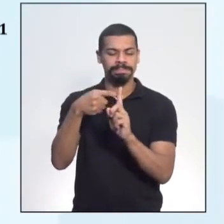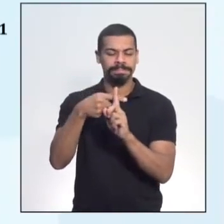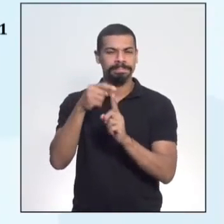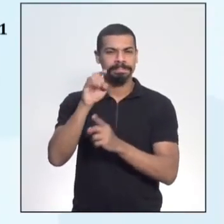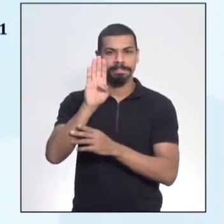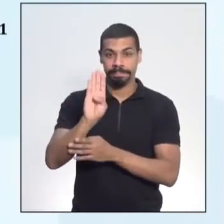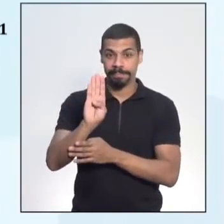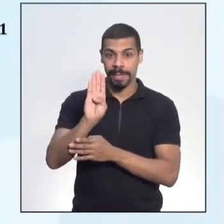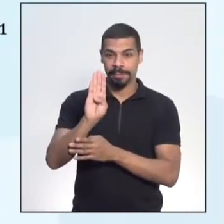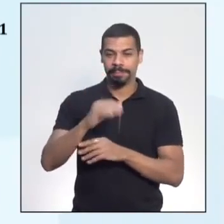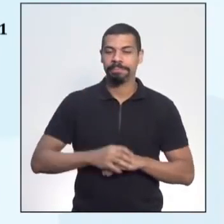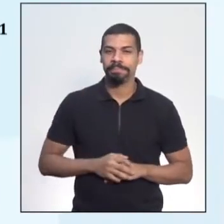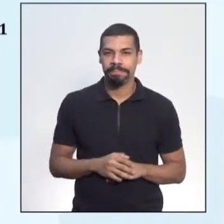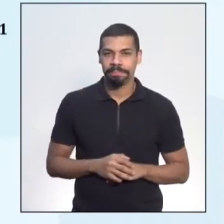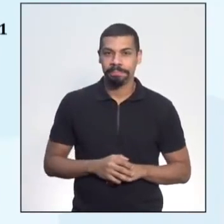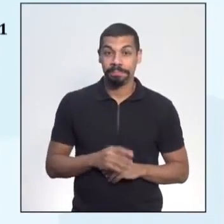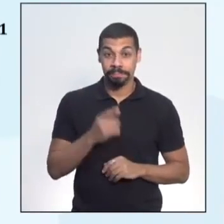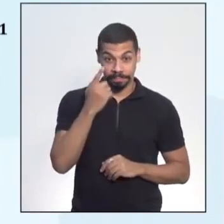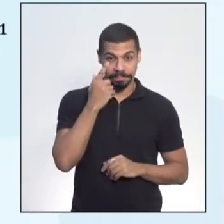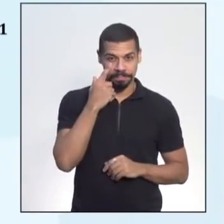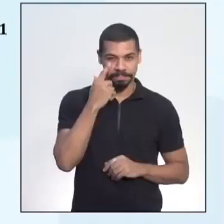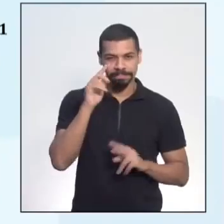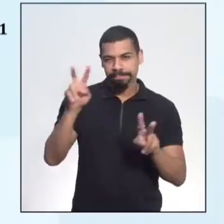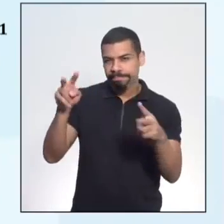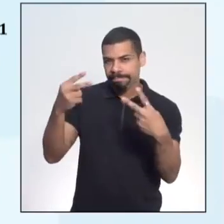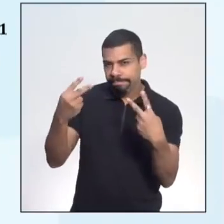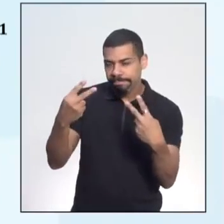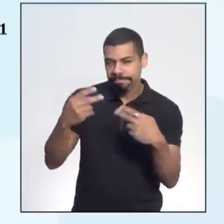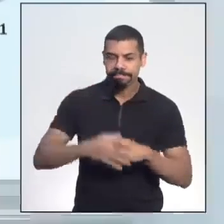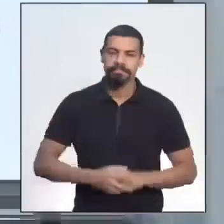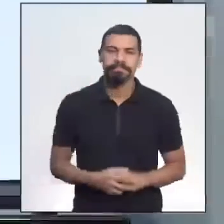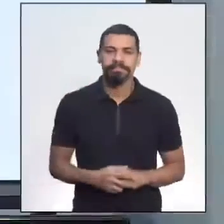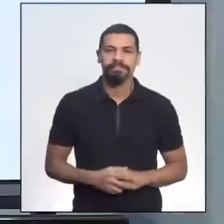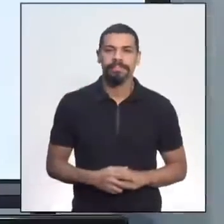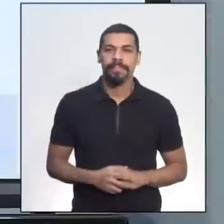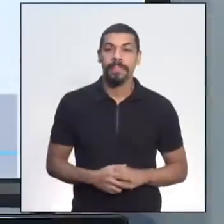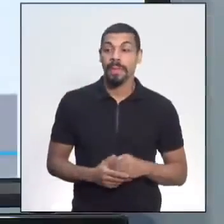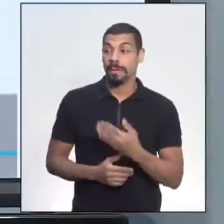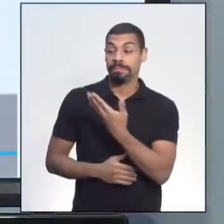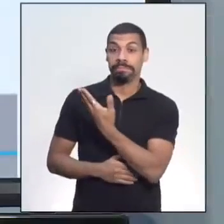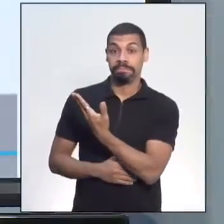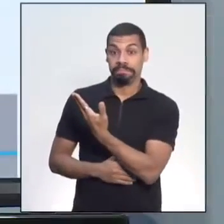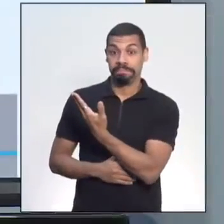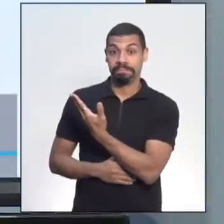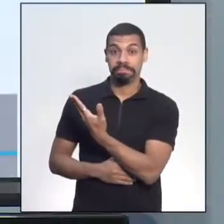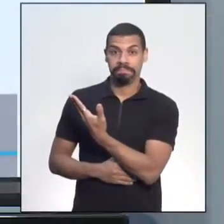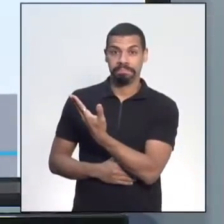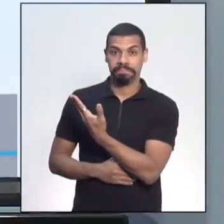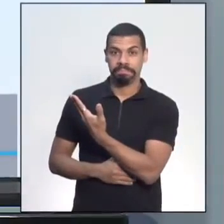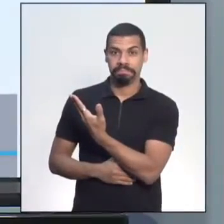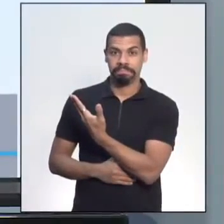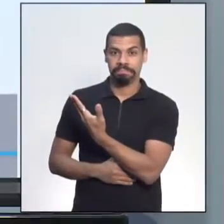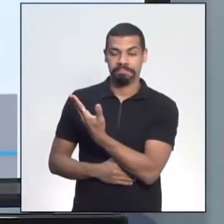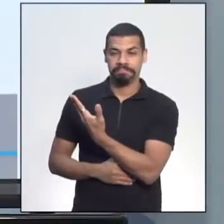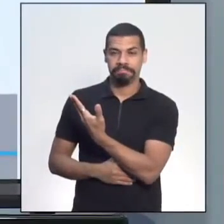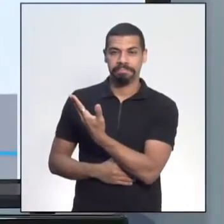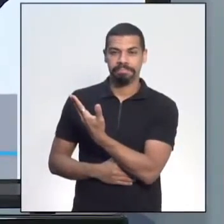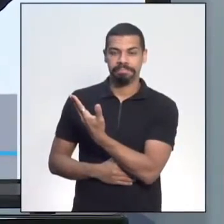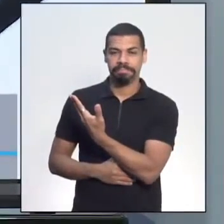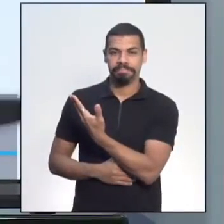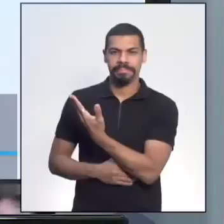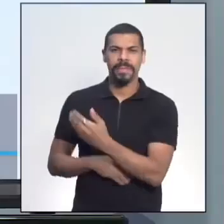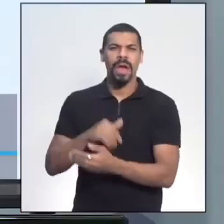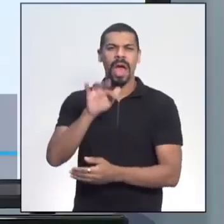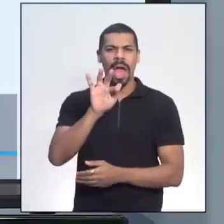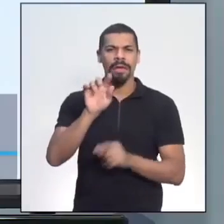mais fácil, tá bom? Então, olha para mim um pouquinho. Você tem aqui a função f de x igual a x mais